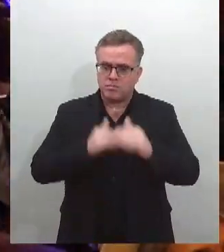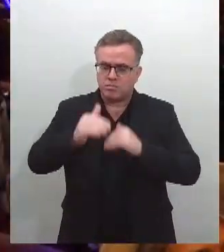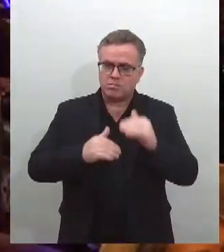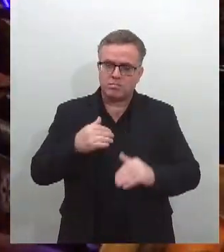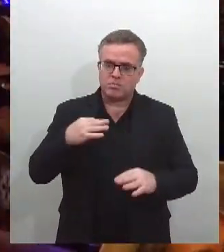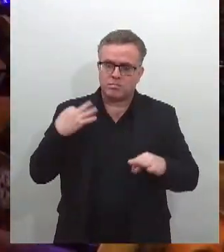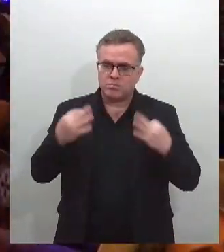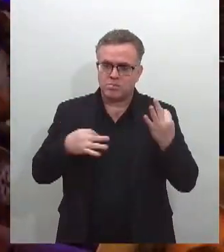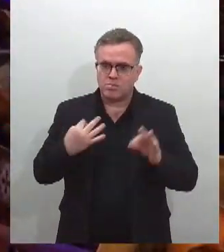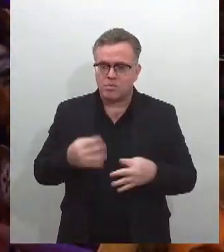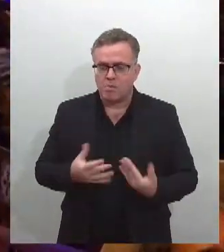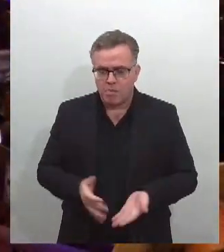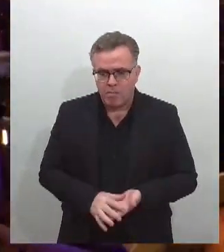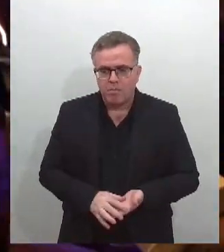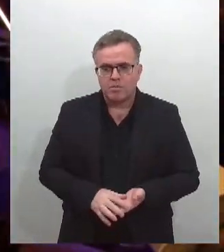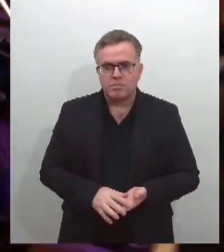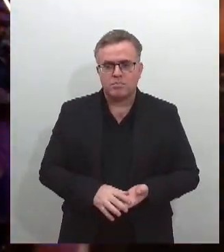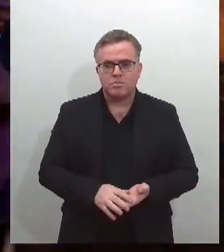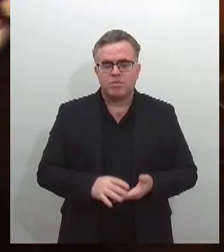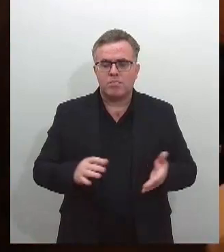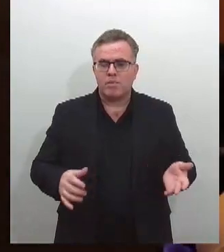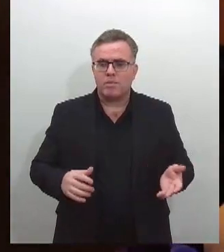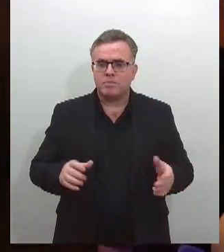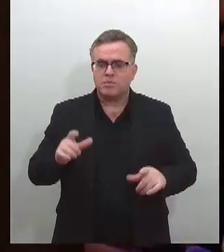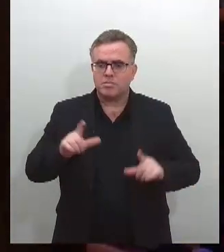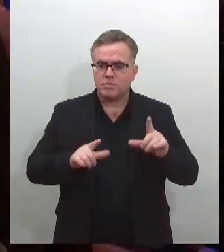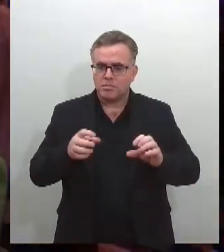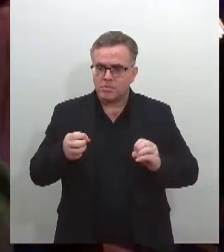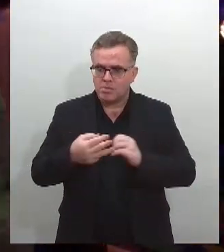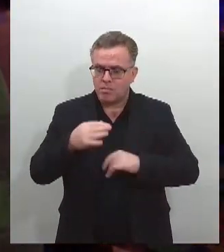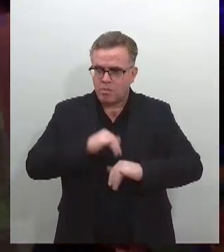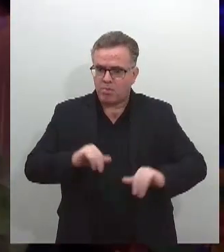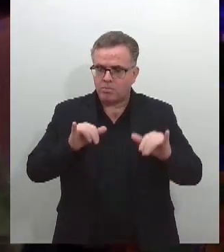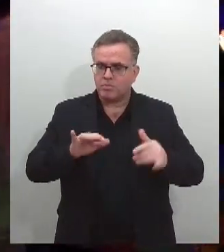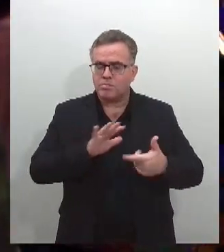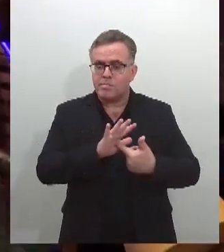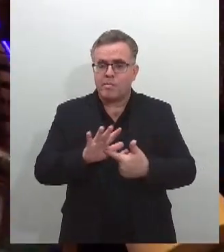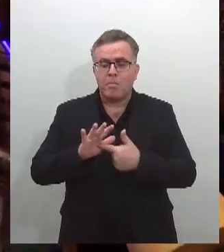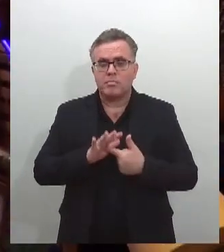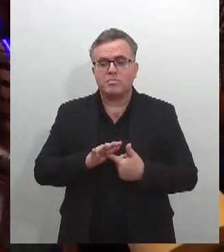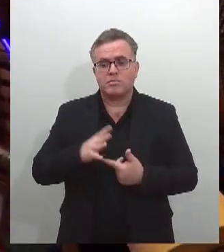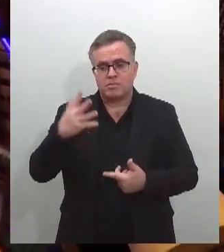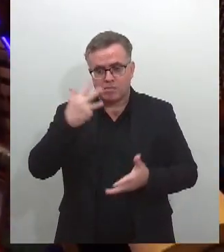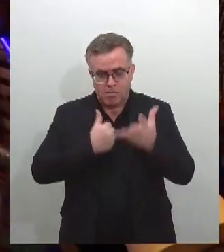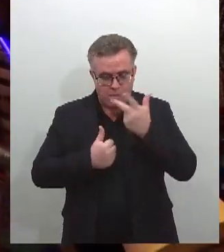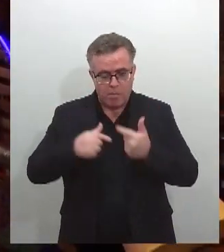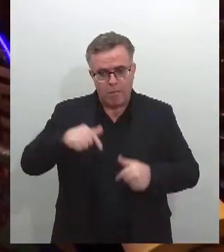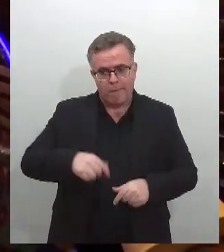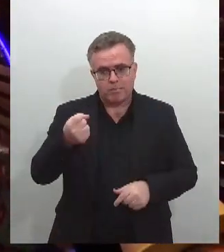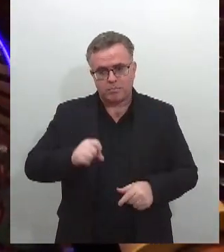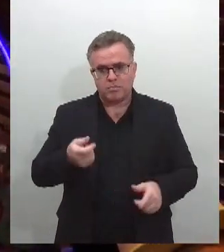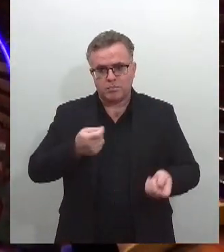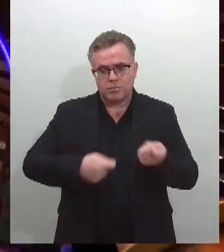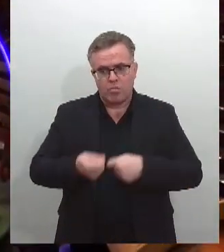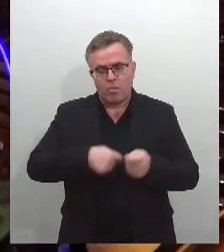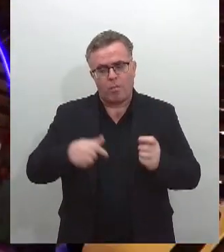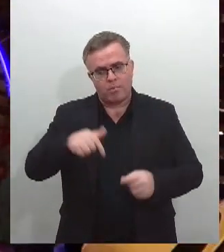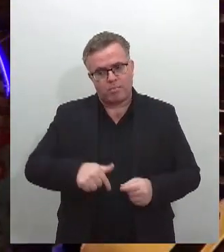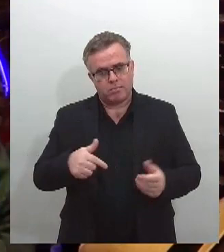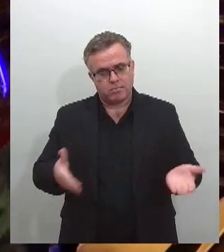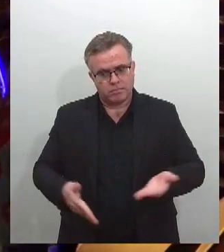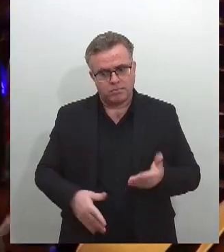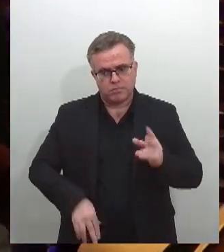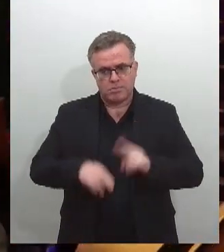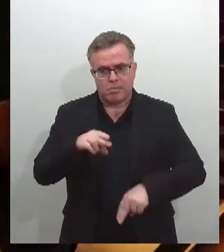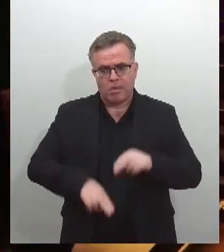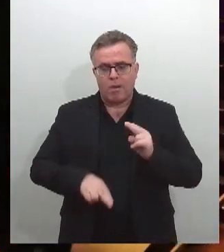papel muito importante na divulgação das belezas do estado de Sergipe, da nossa economia. E numa época como essa, uma época de São João, onde a